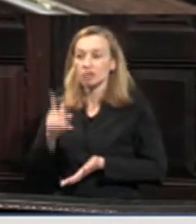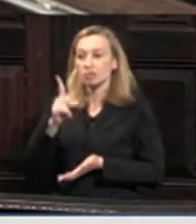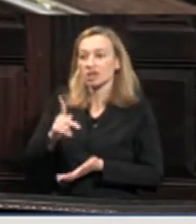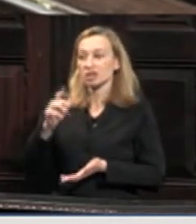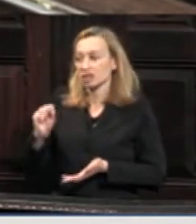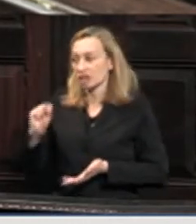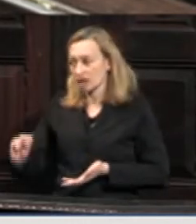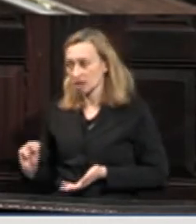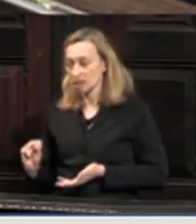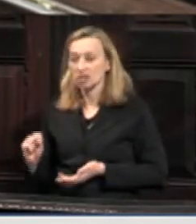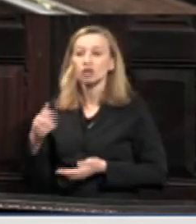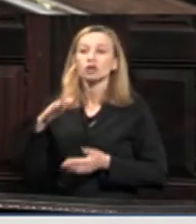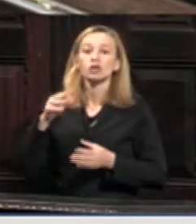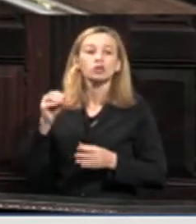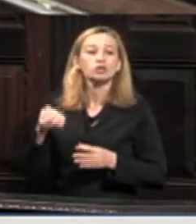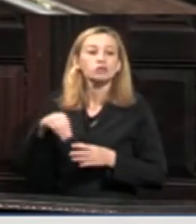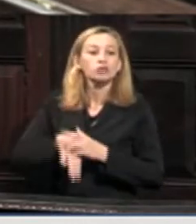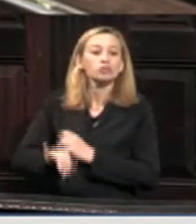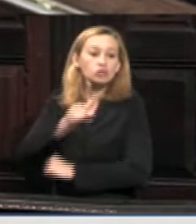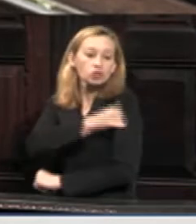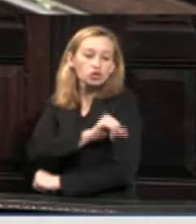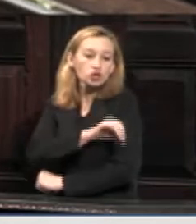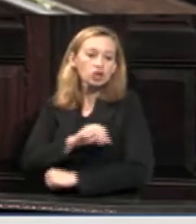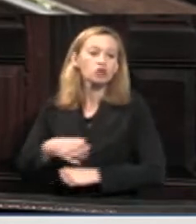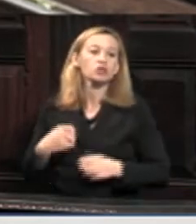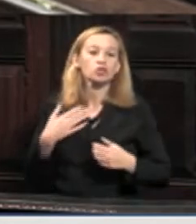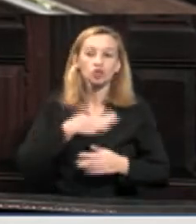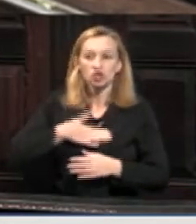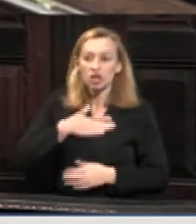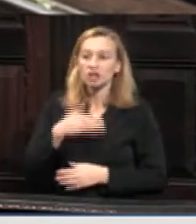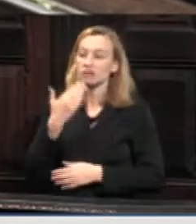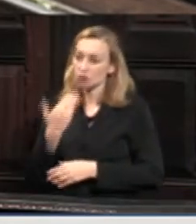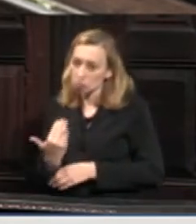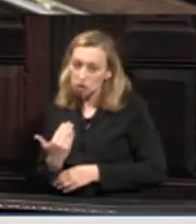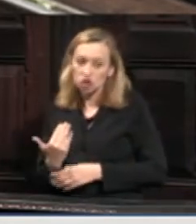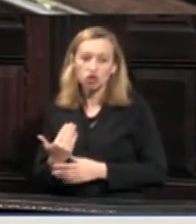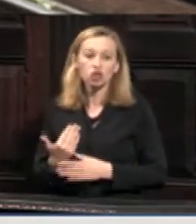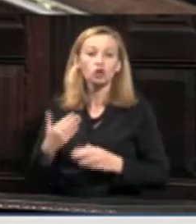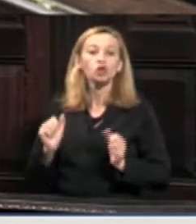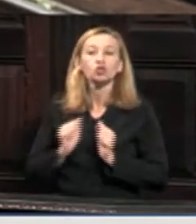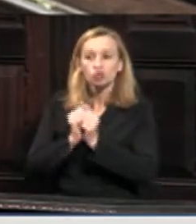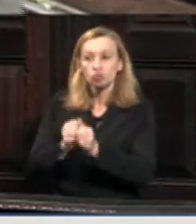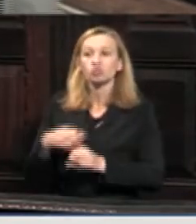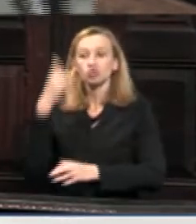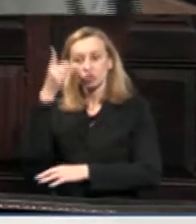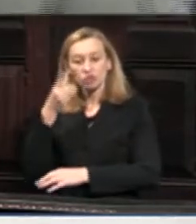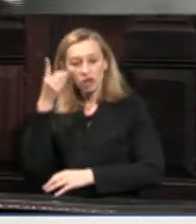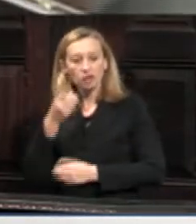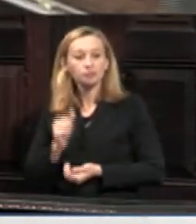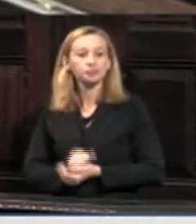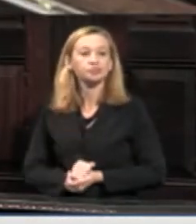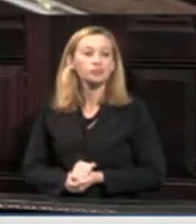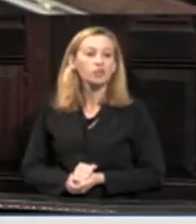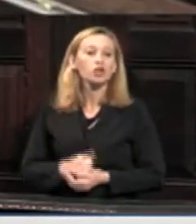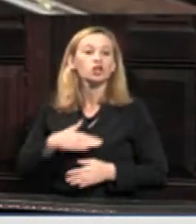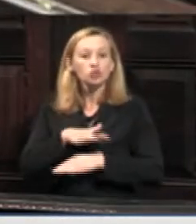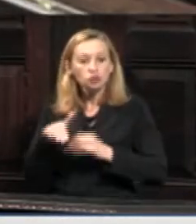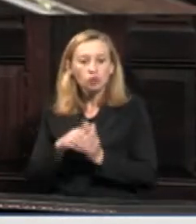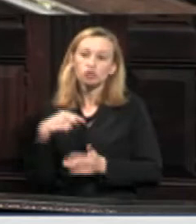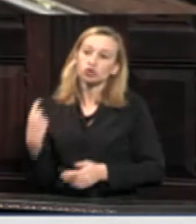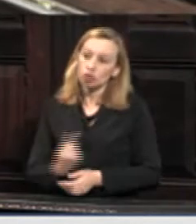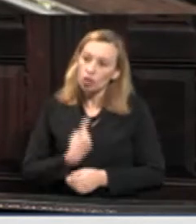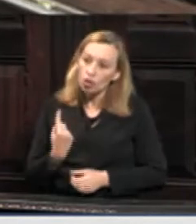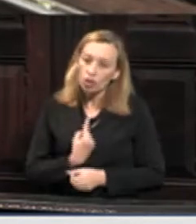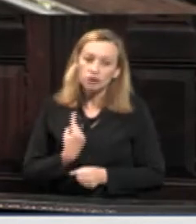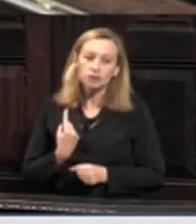Janeiro. Então, gostaria de fazer, né, essa sugestão para o conjunto dos deputados, que todos nós